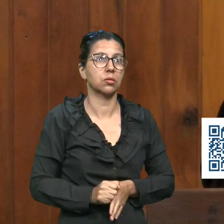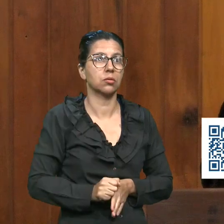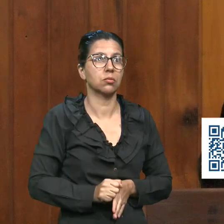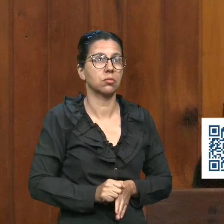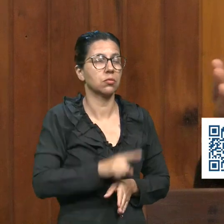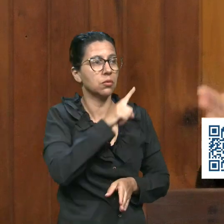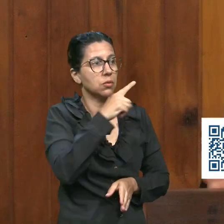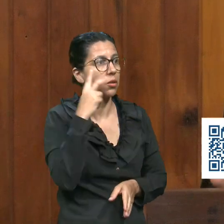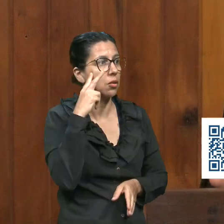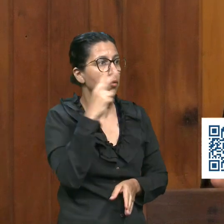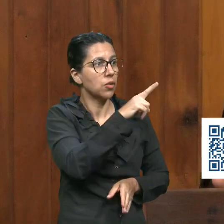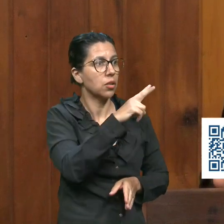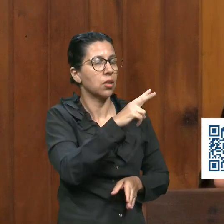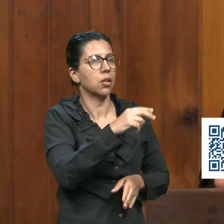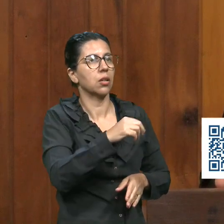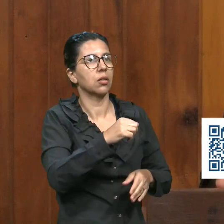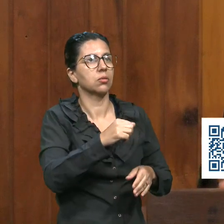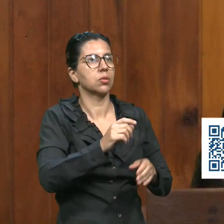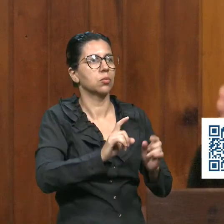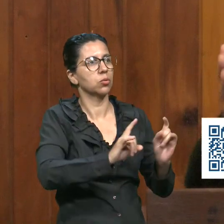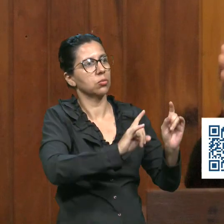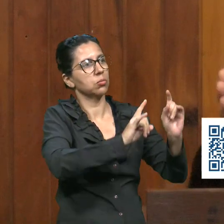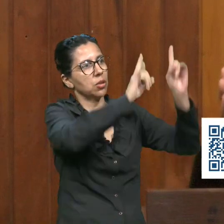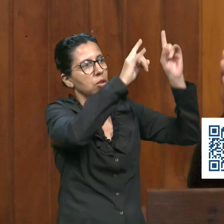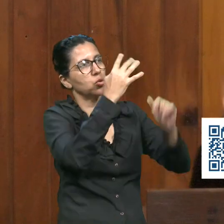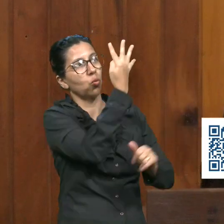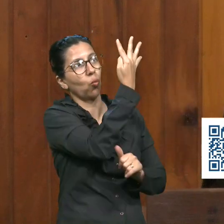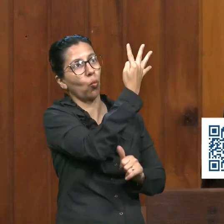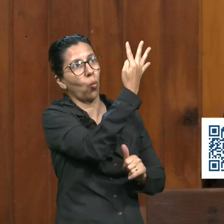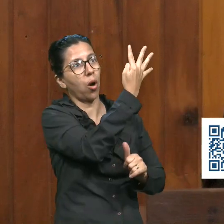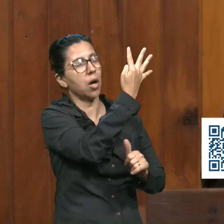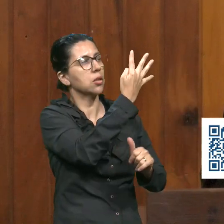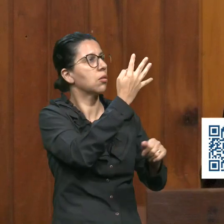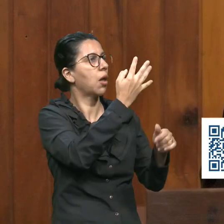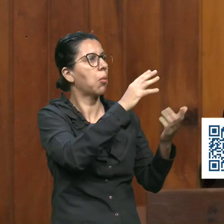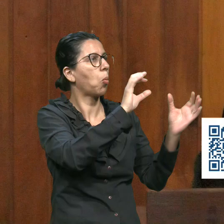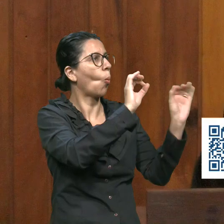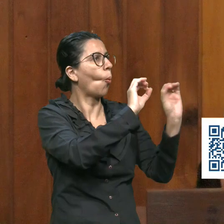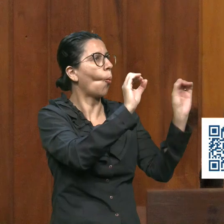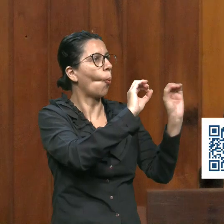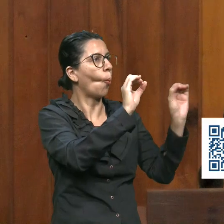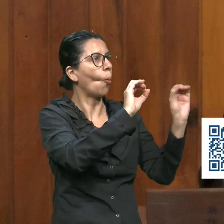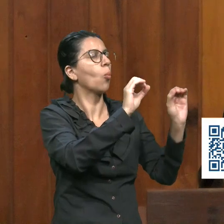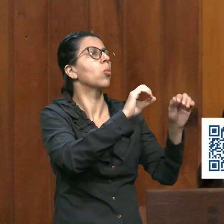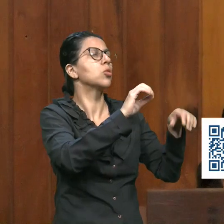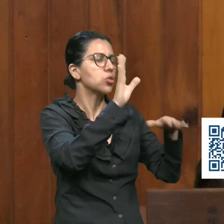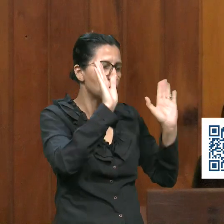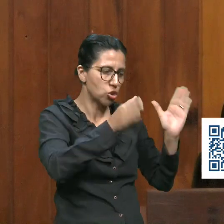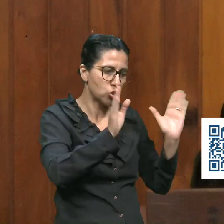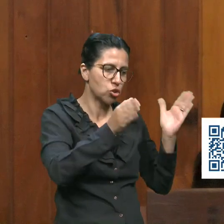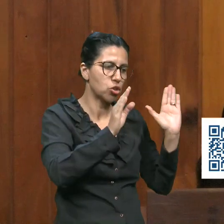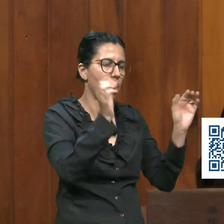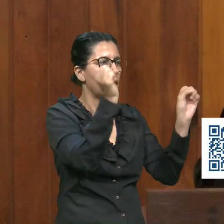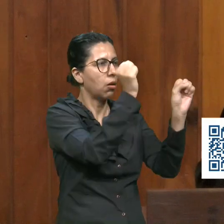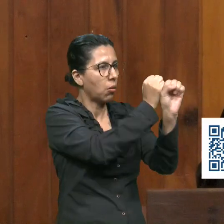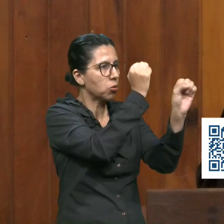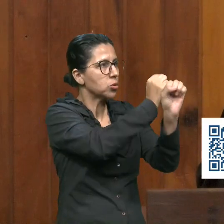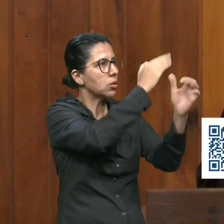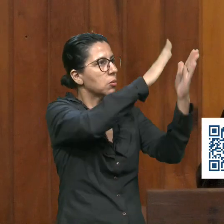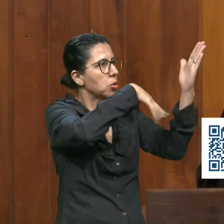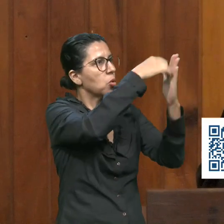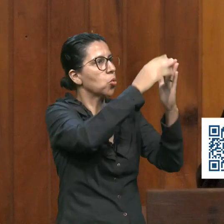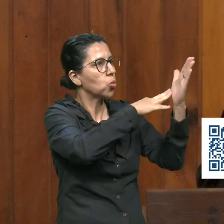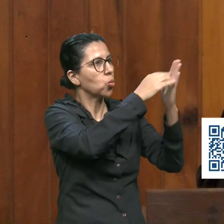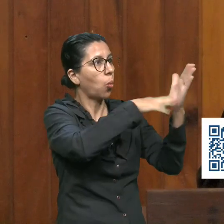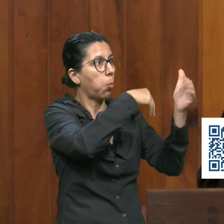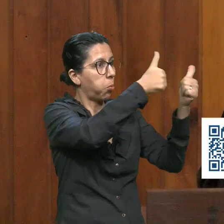ali uma adaptação no quarto andar. Temos ali o quarto andar que está parado, né? Ele foi reformado, poderíamos ali colocar ali então